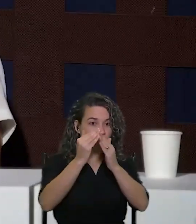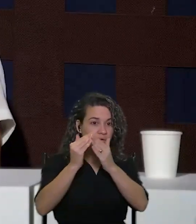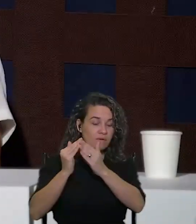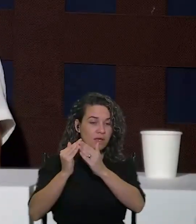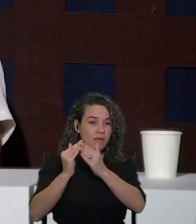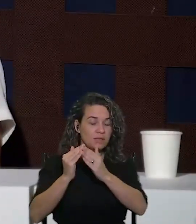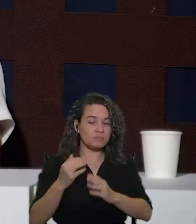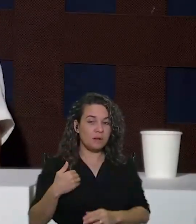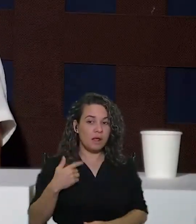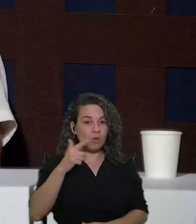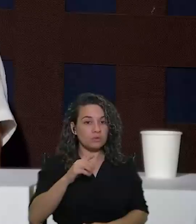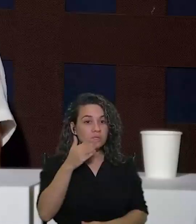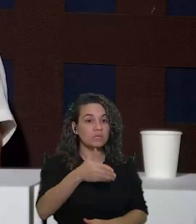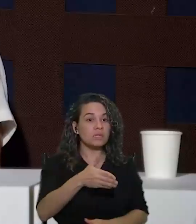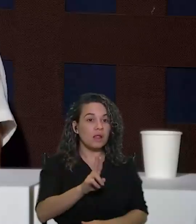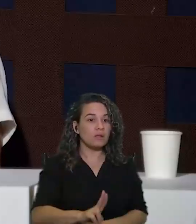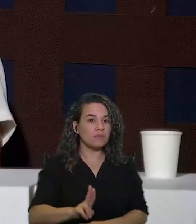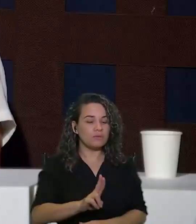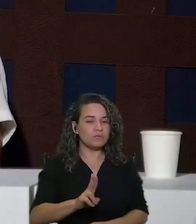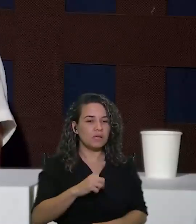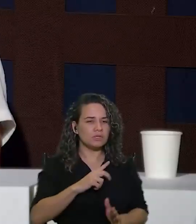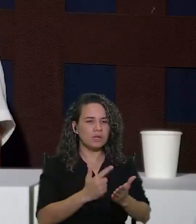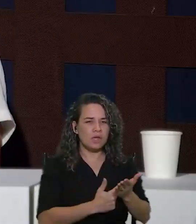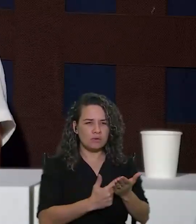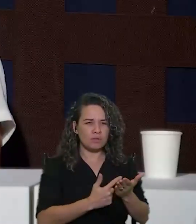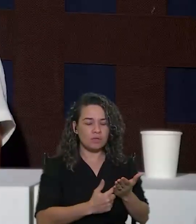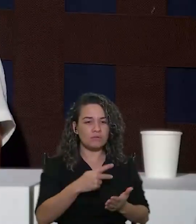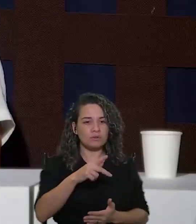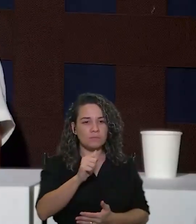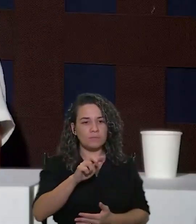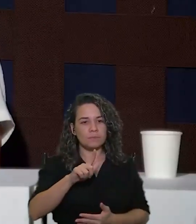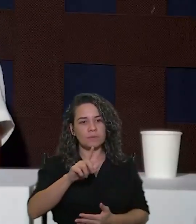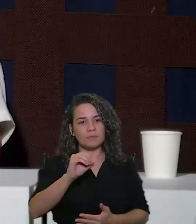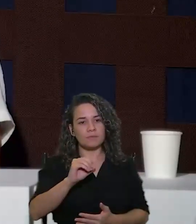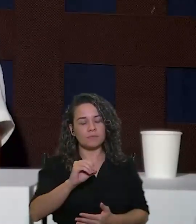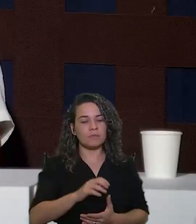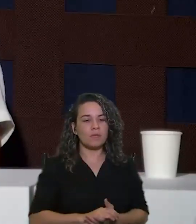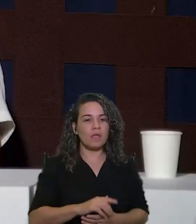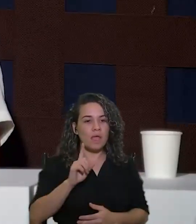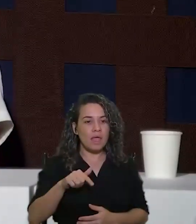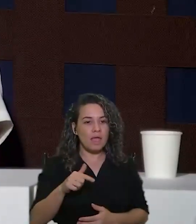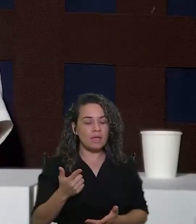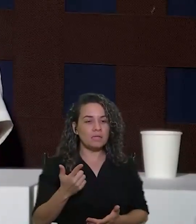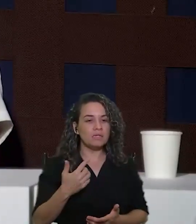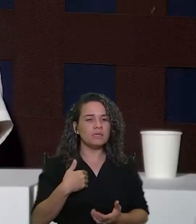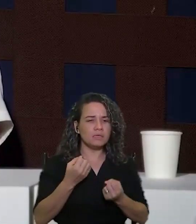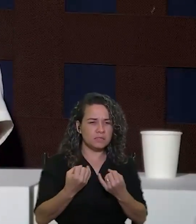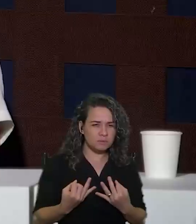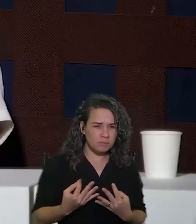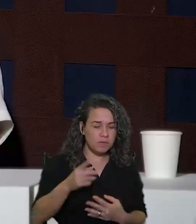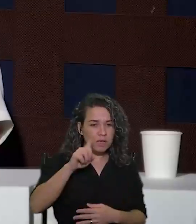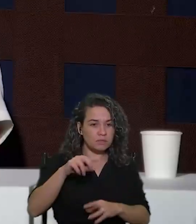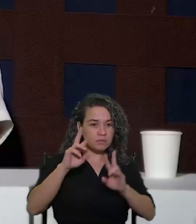tem o livro do Paulo Scott, né, acho que é importante dizer isso, né, com o Marrom e Amarelo, em que ele discute justamente um